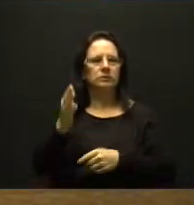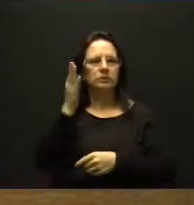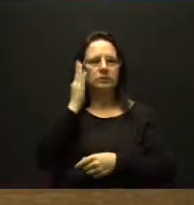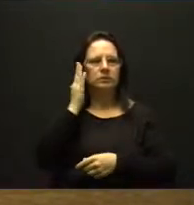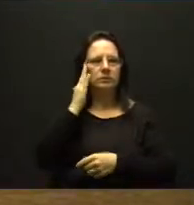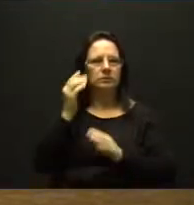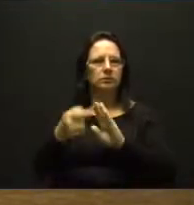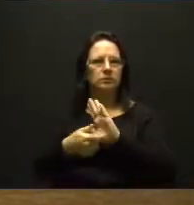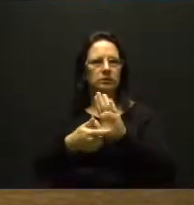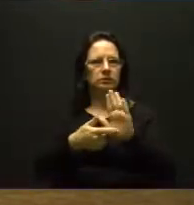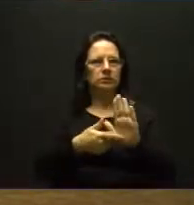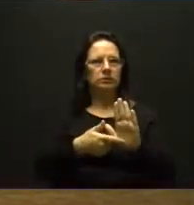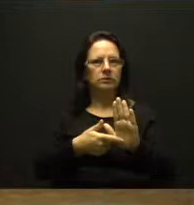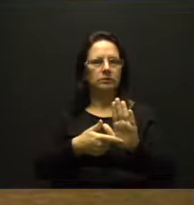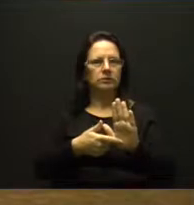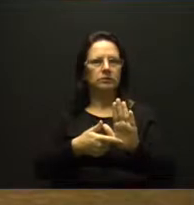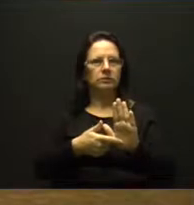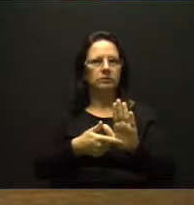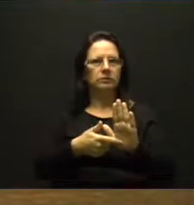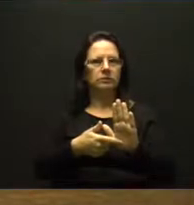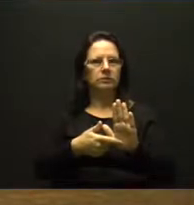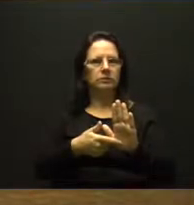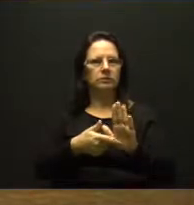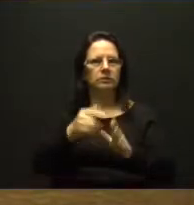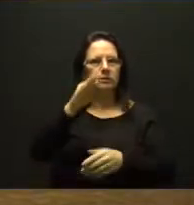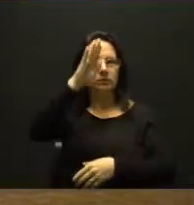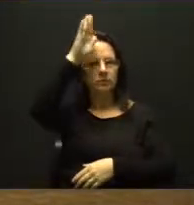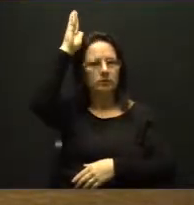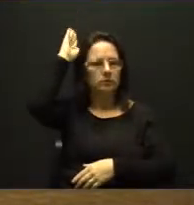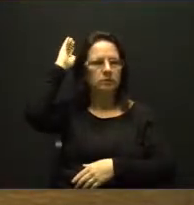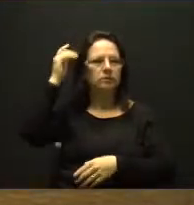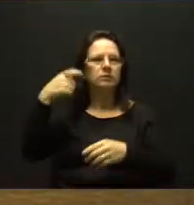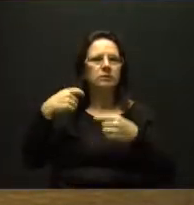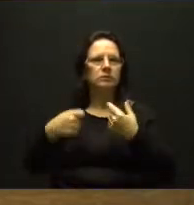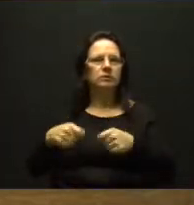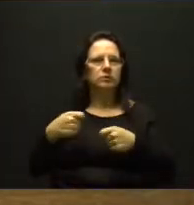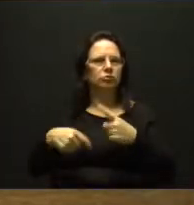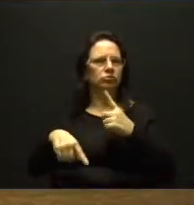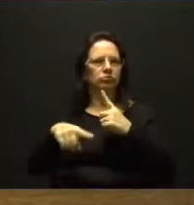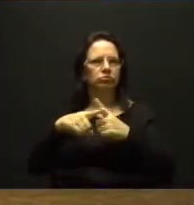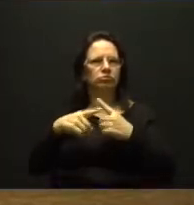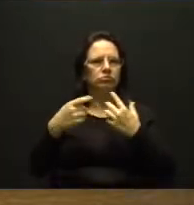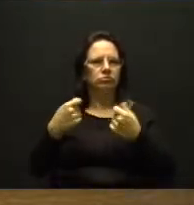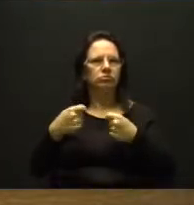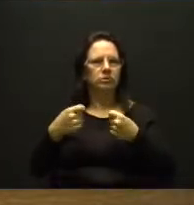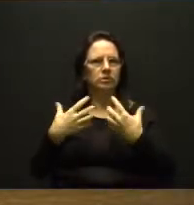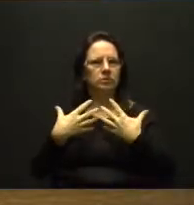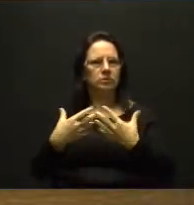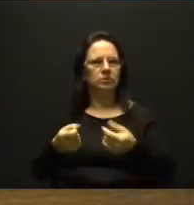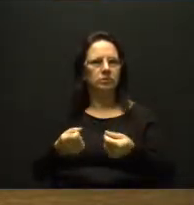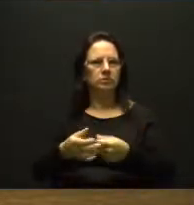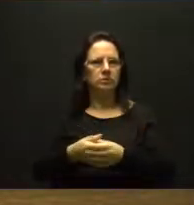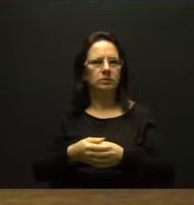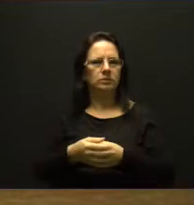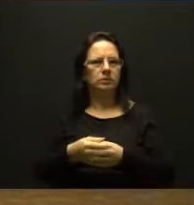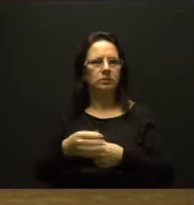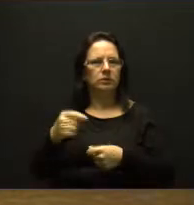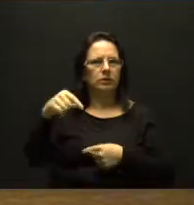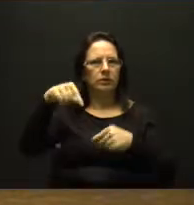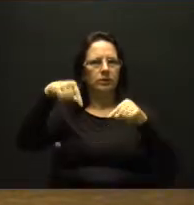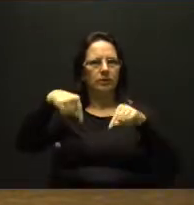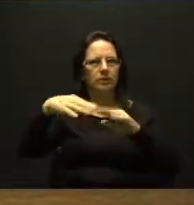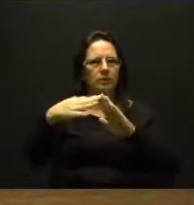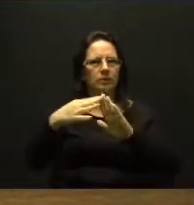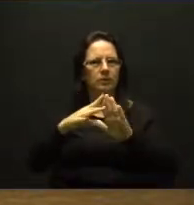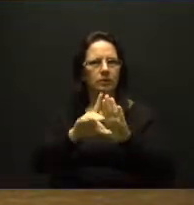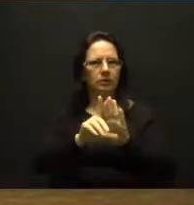pontuou os bombeiros eles merecem muito mais é óbvio que está para vir ainda para esta